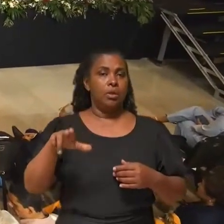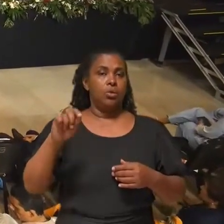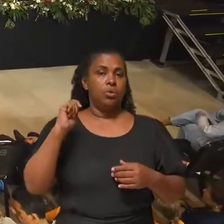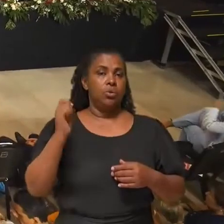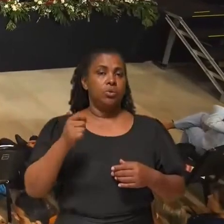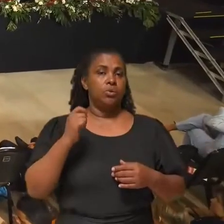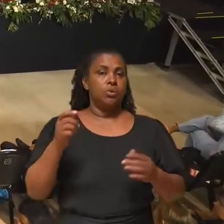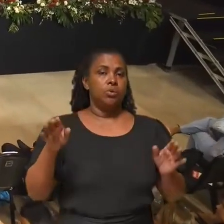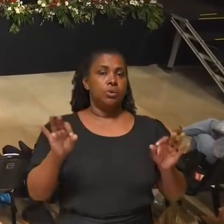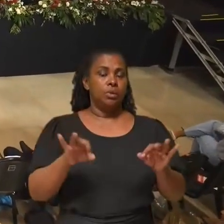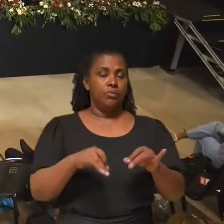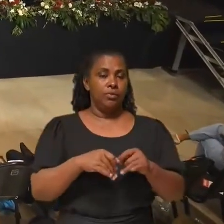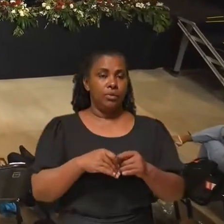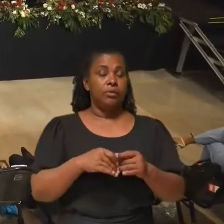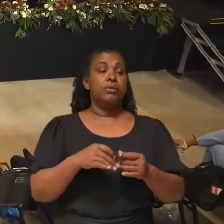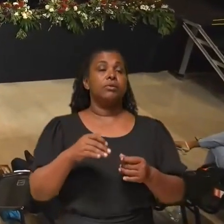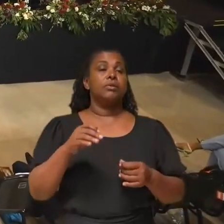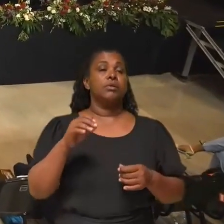Natália Bonavides.